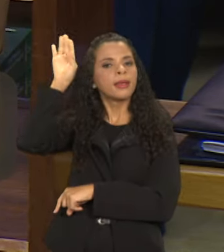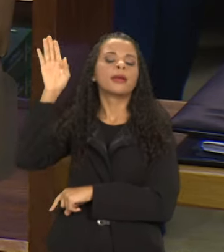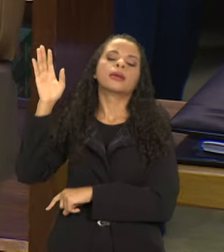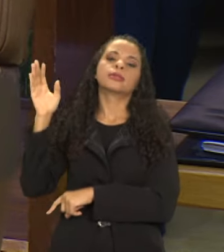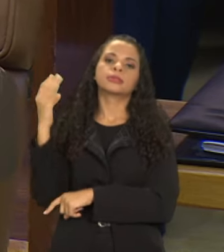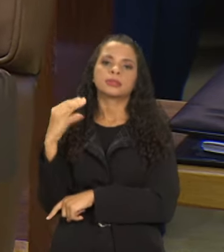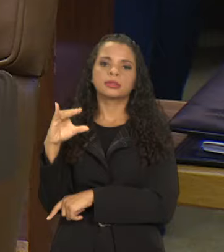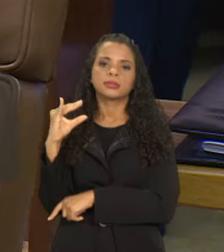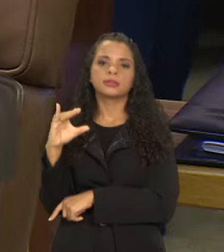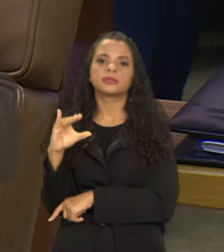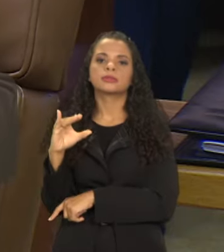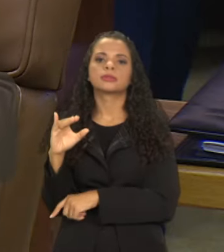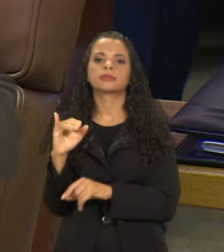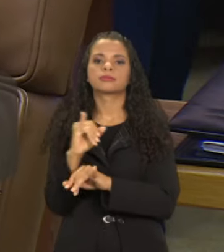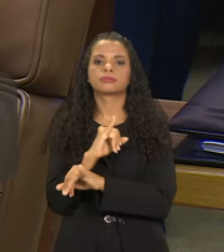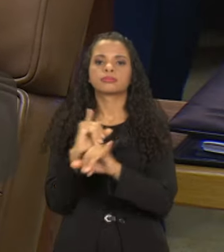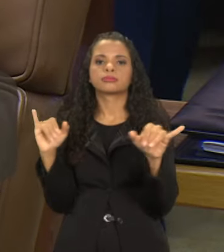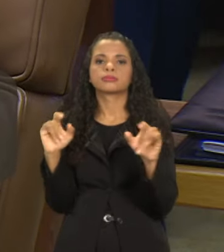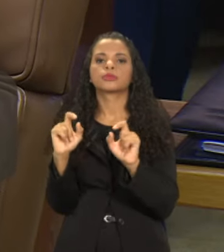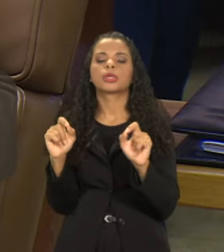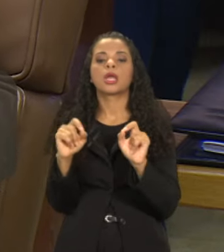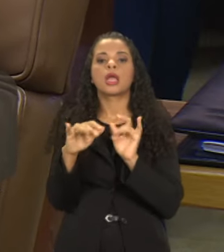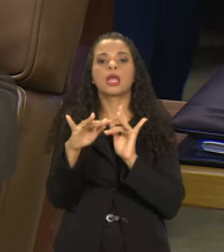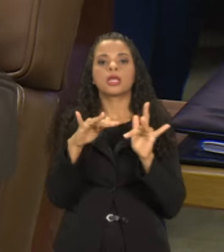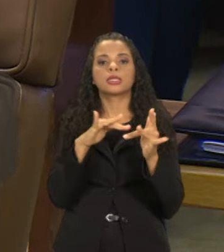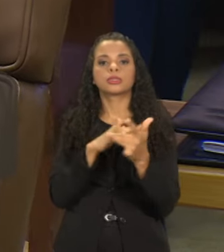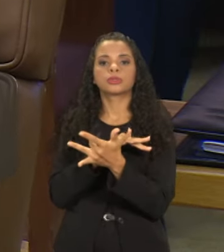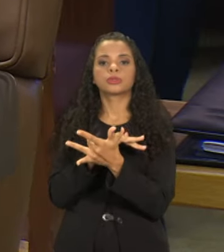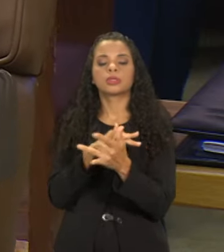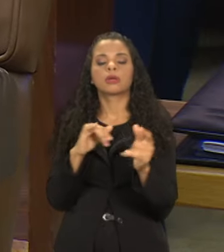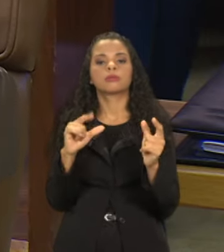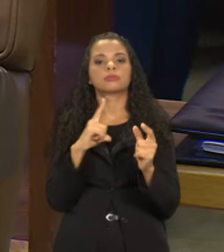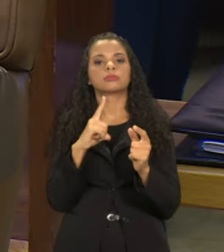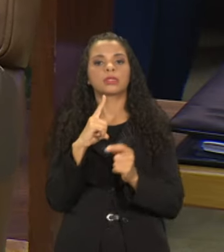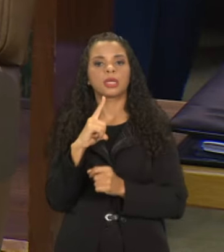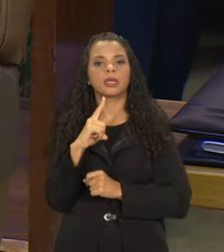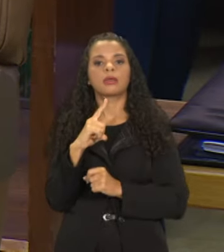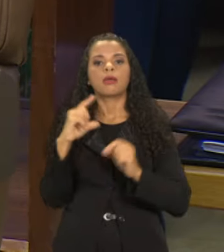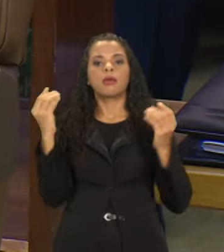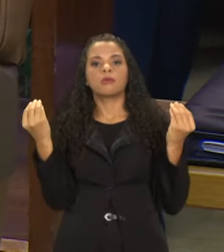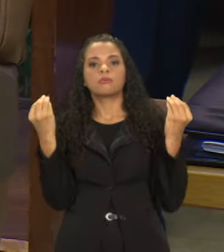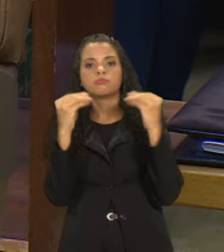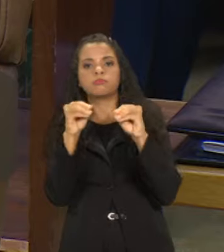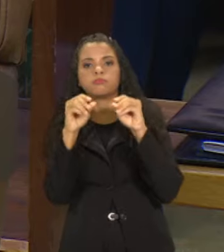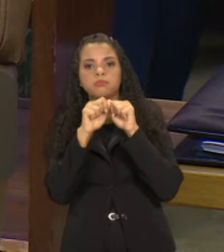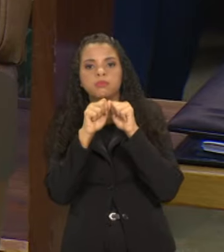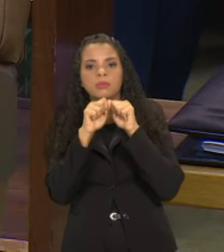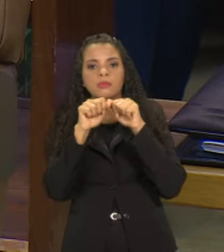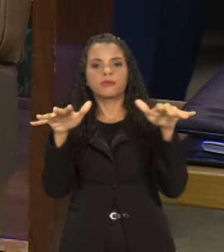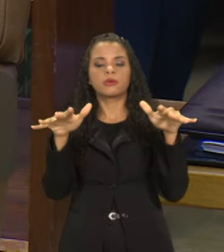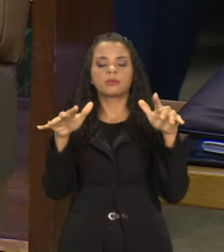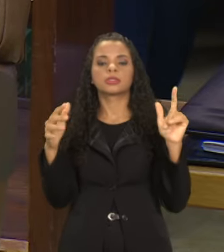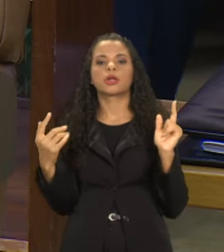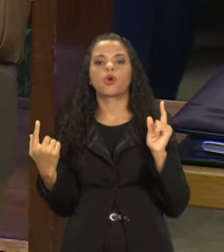sociais ocorre muito mais a disseminação de informações contrárias